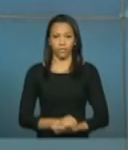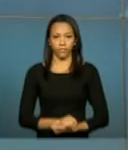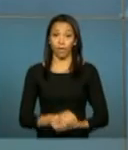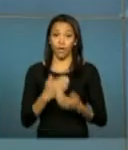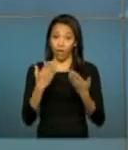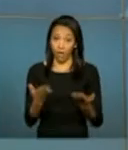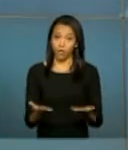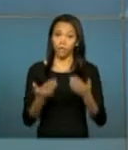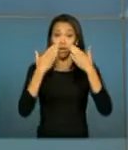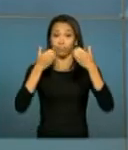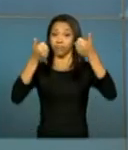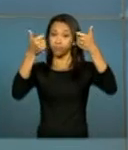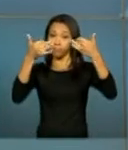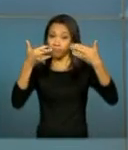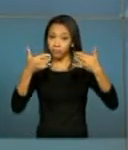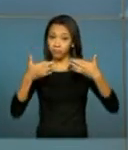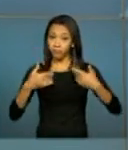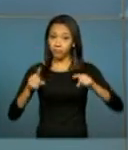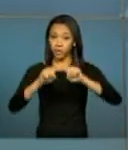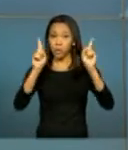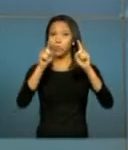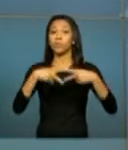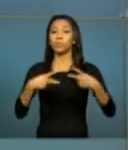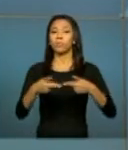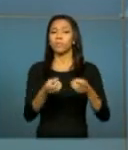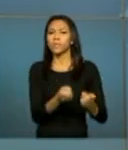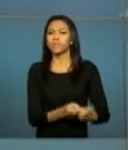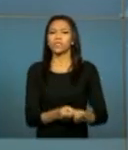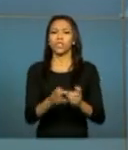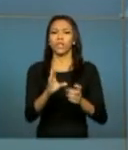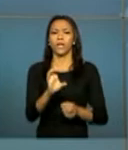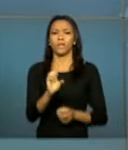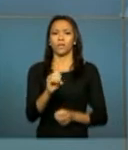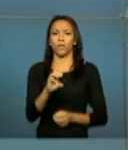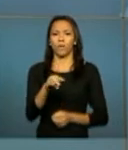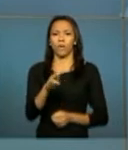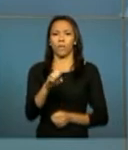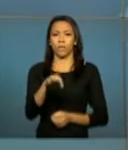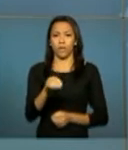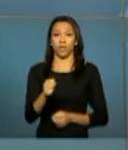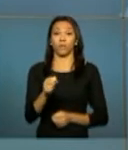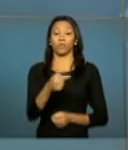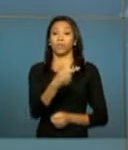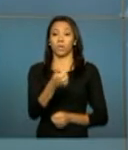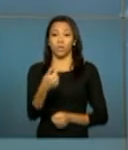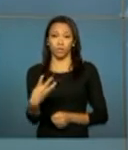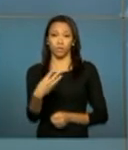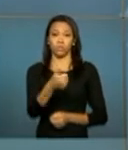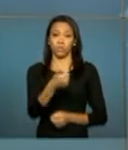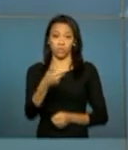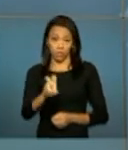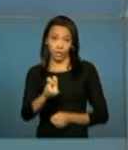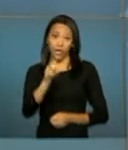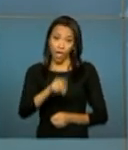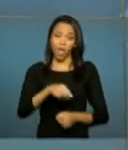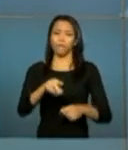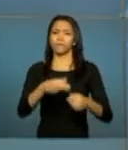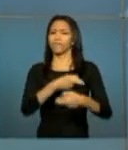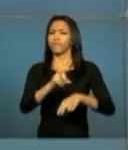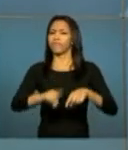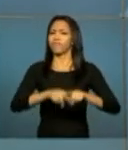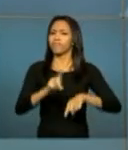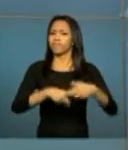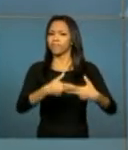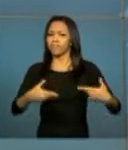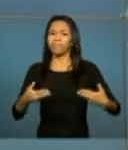Essa foi a apresentação do plano de escoamento da safra agrícola 2014-2015. São ações para facilitar o transporte